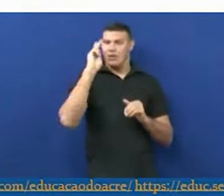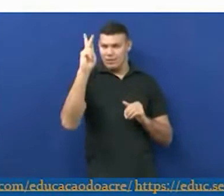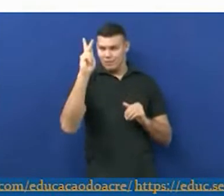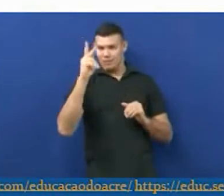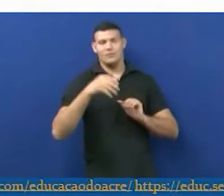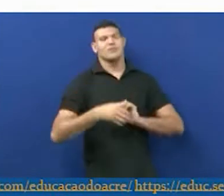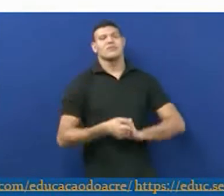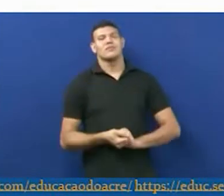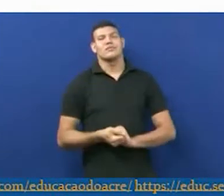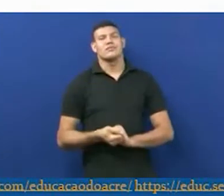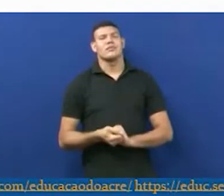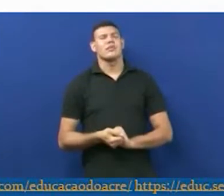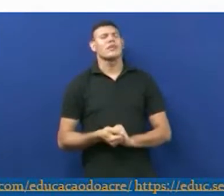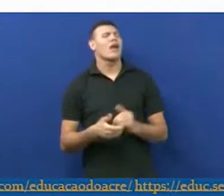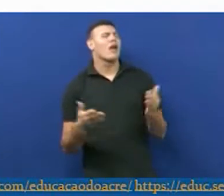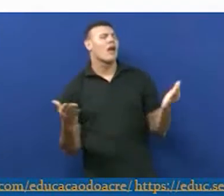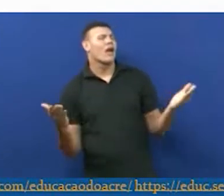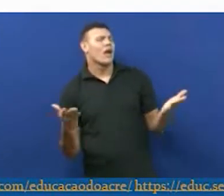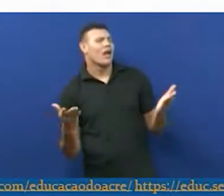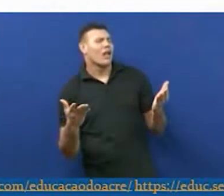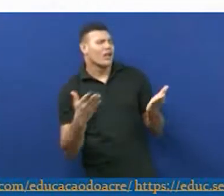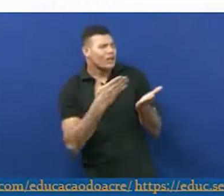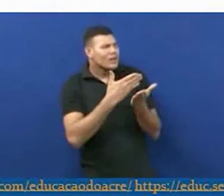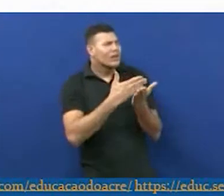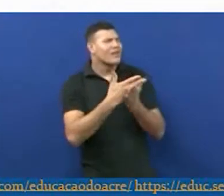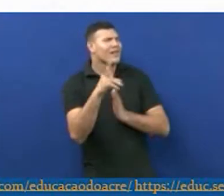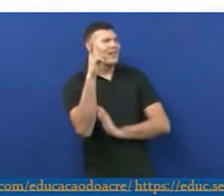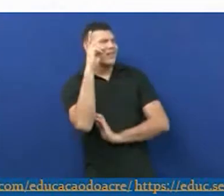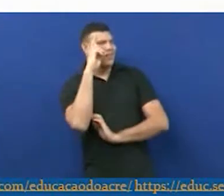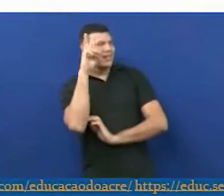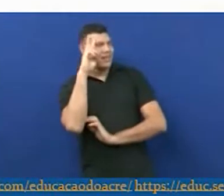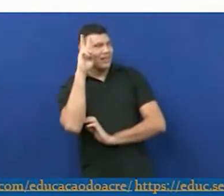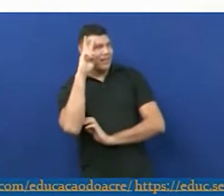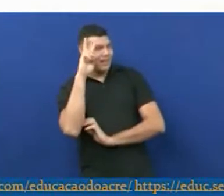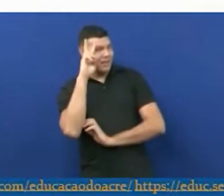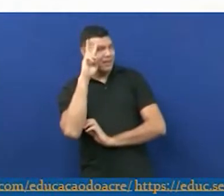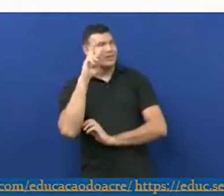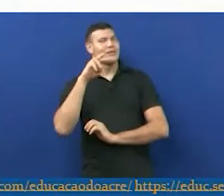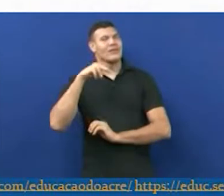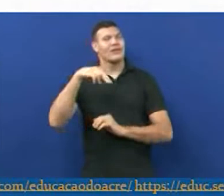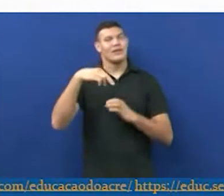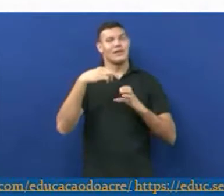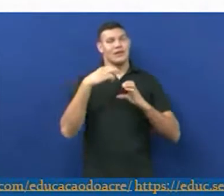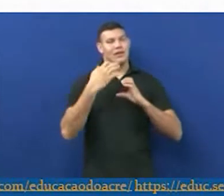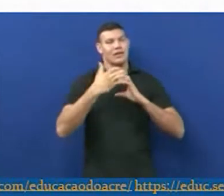distantes. Como eu disse para vocês lá no início, a ordem é a seguinte: Mercúrio,